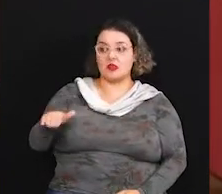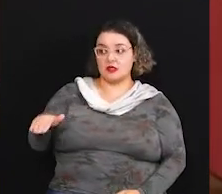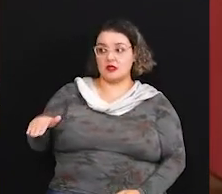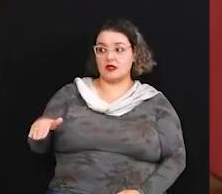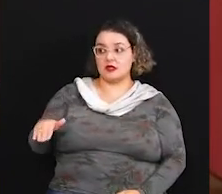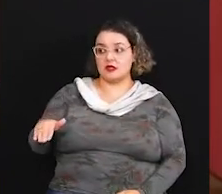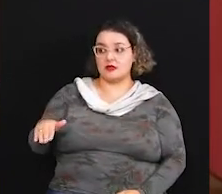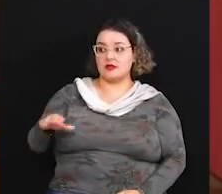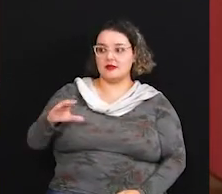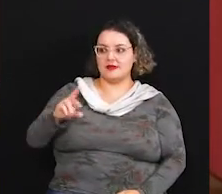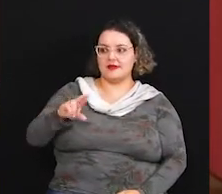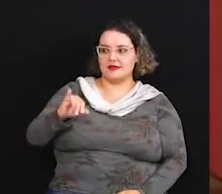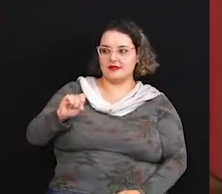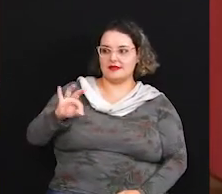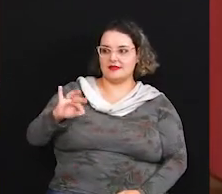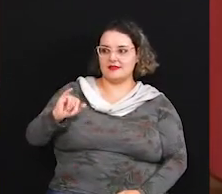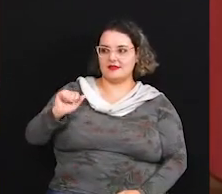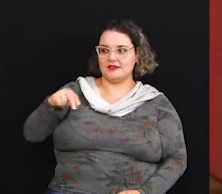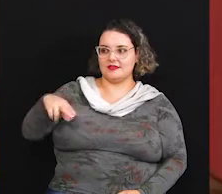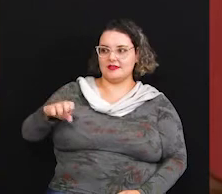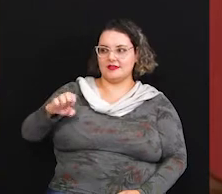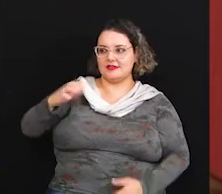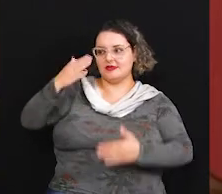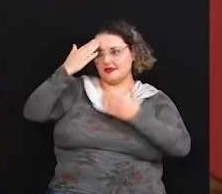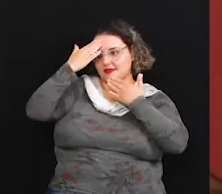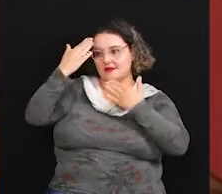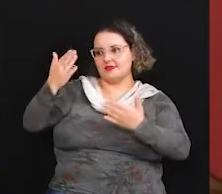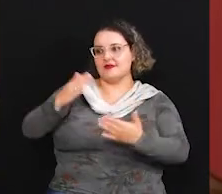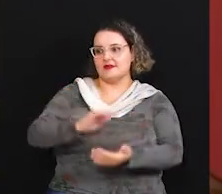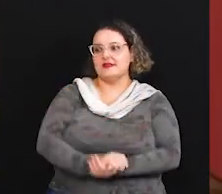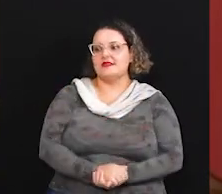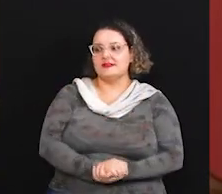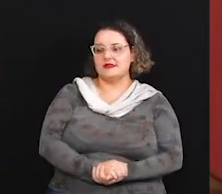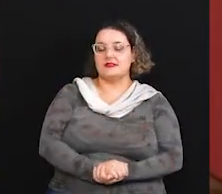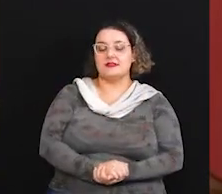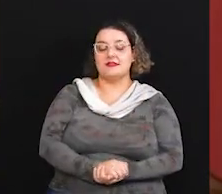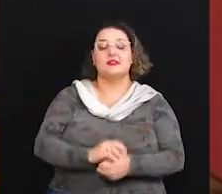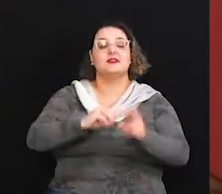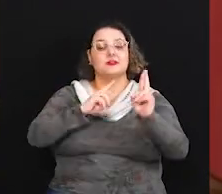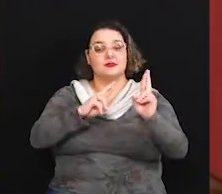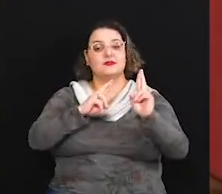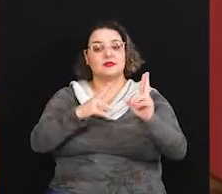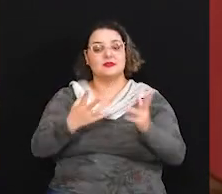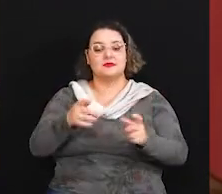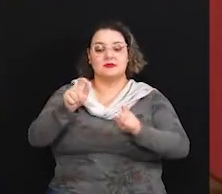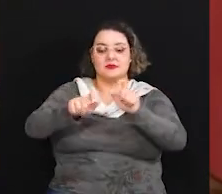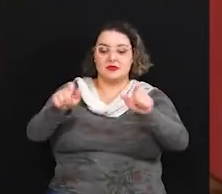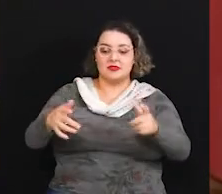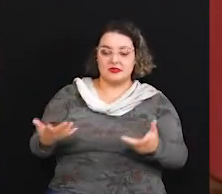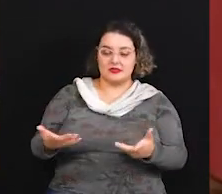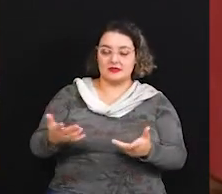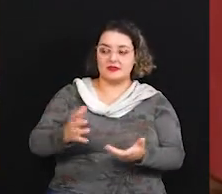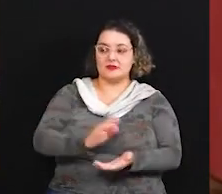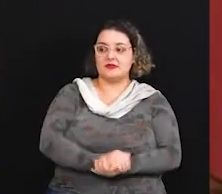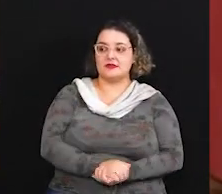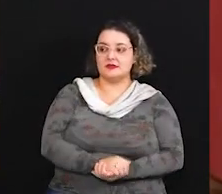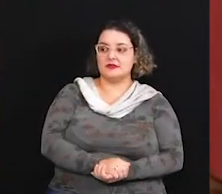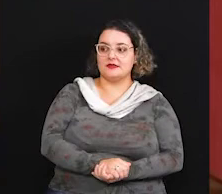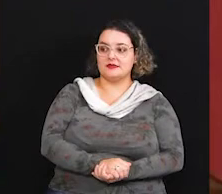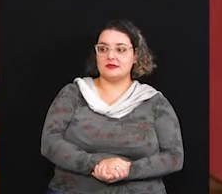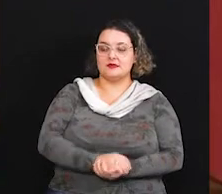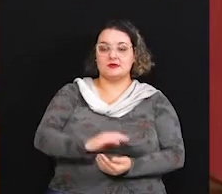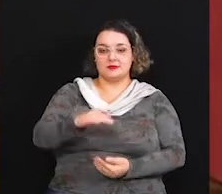criança. Cristiane, obrigada pela essa conversa. Eu espero que as pessoas